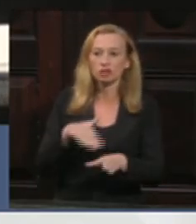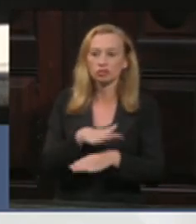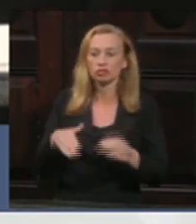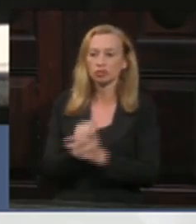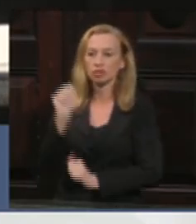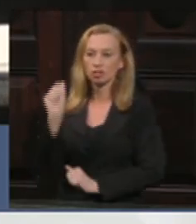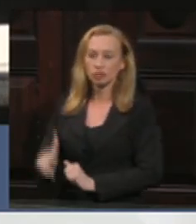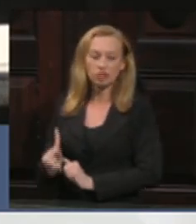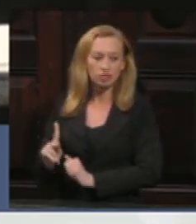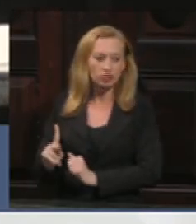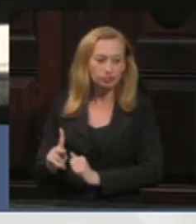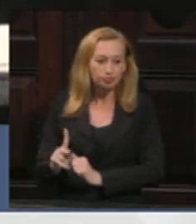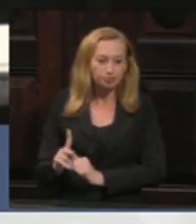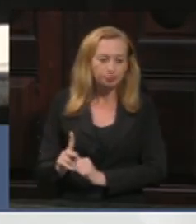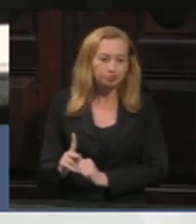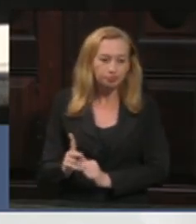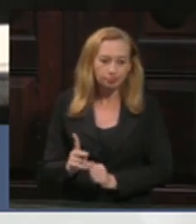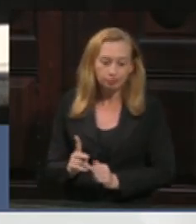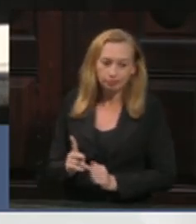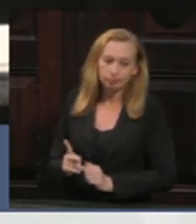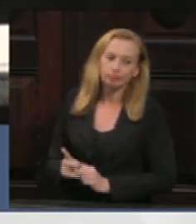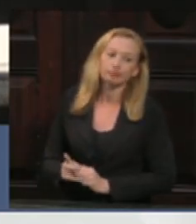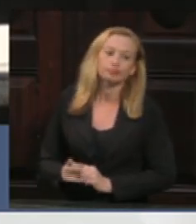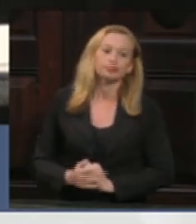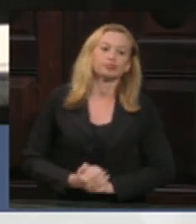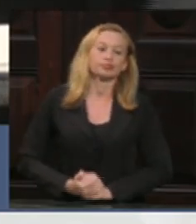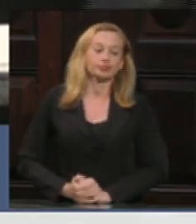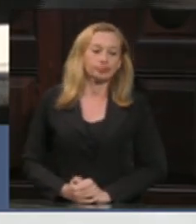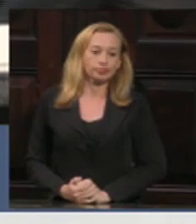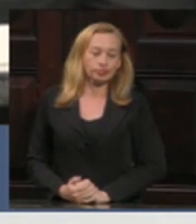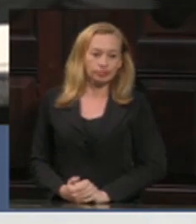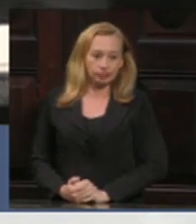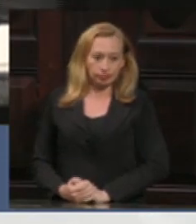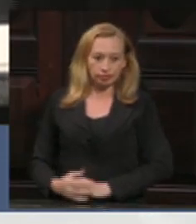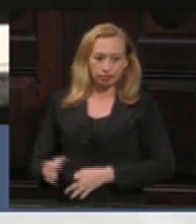nesse discussão, aprovado, vai ao autógrafo.